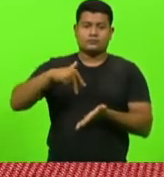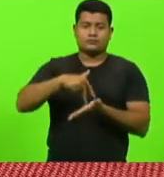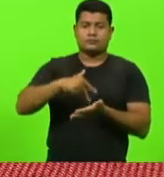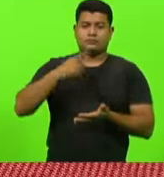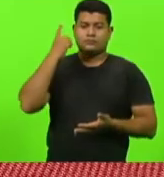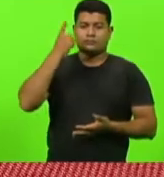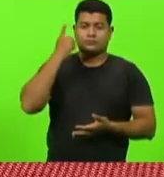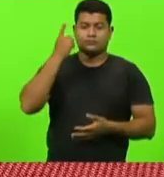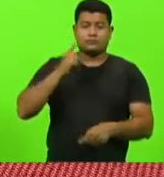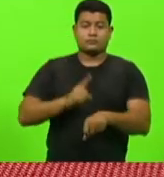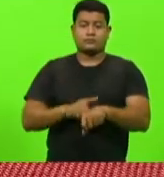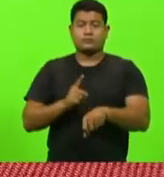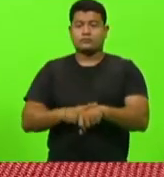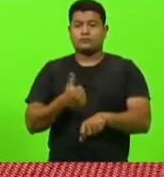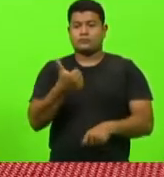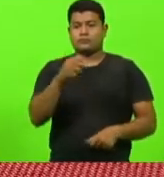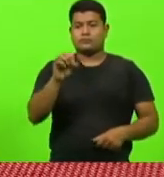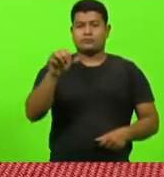minutos.